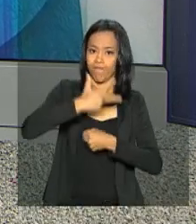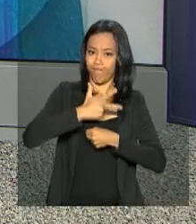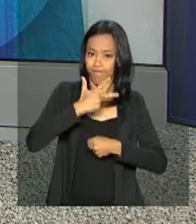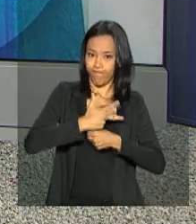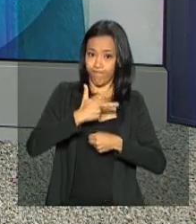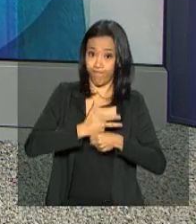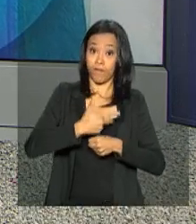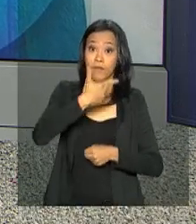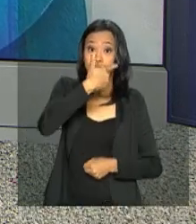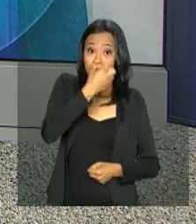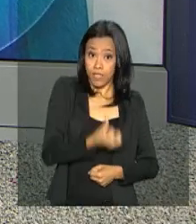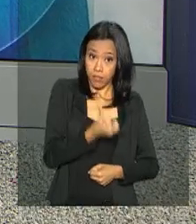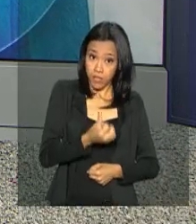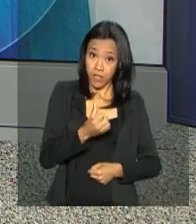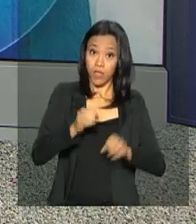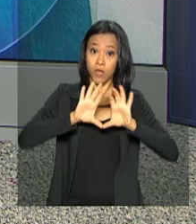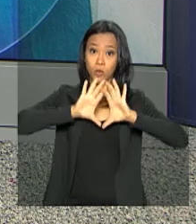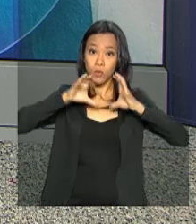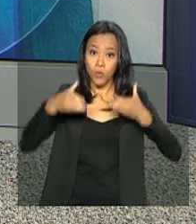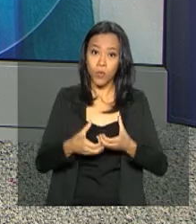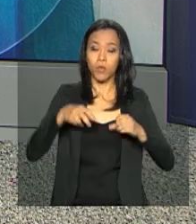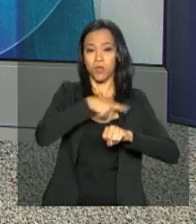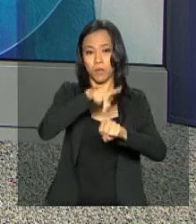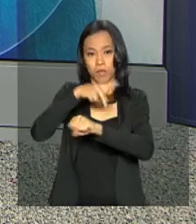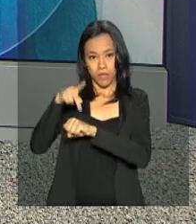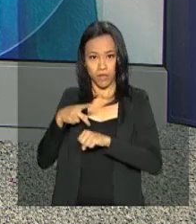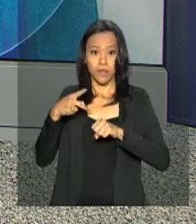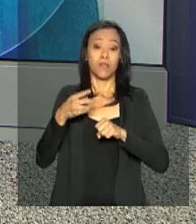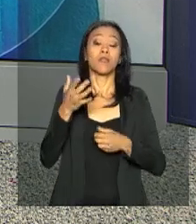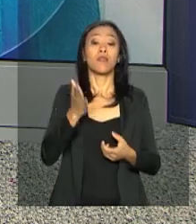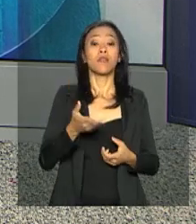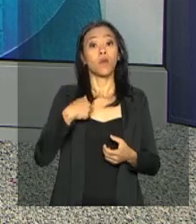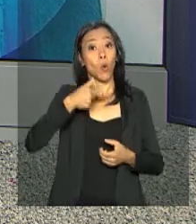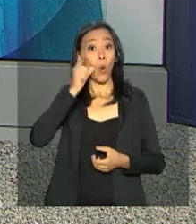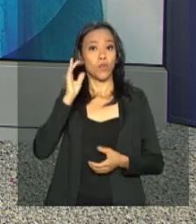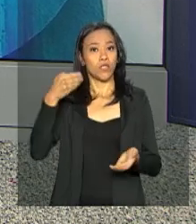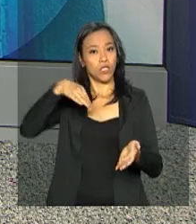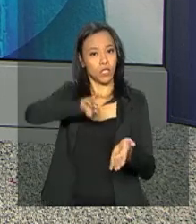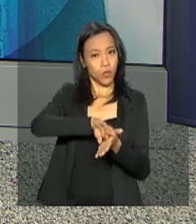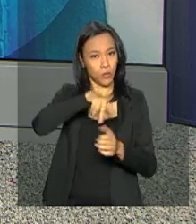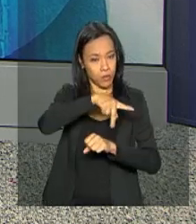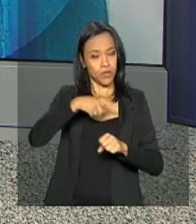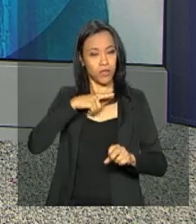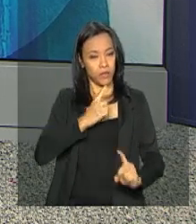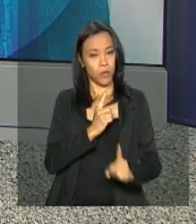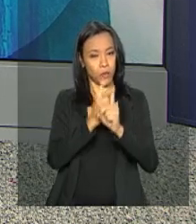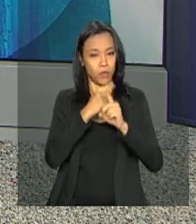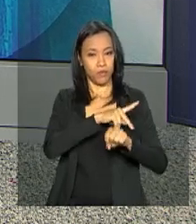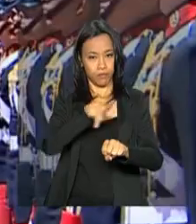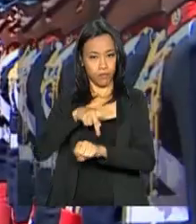cúpula íbero-americana o presidente chegou ontem ao país e teve encontros bilaterais